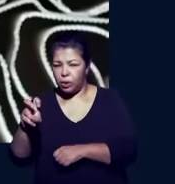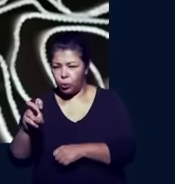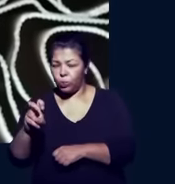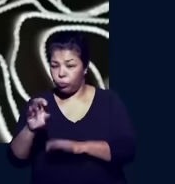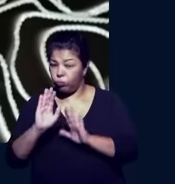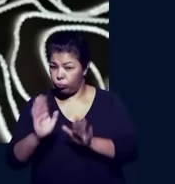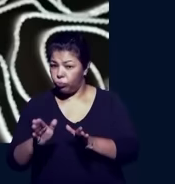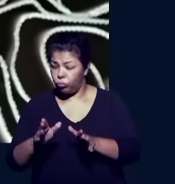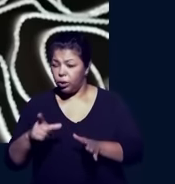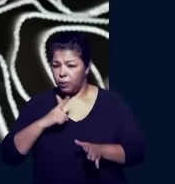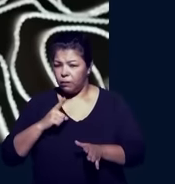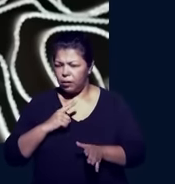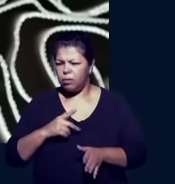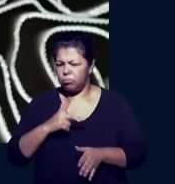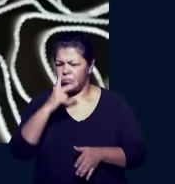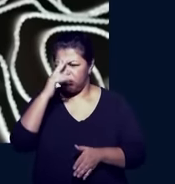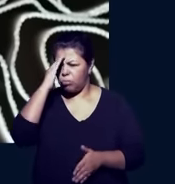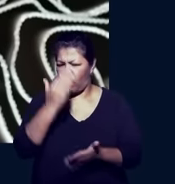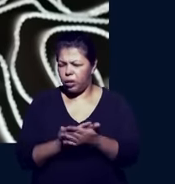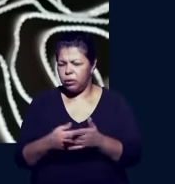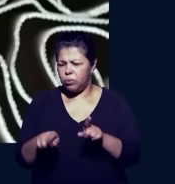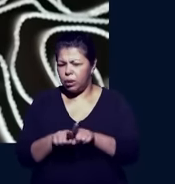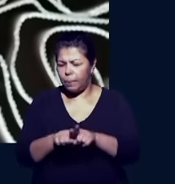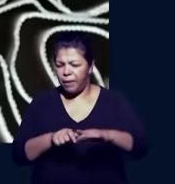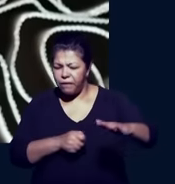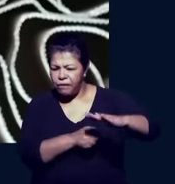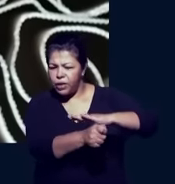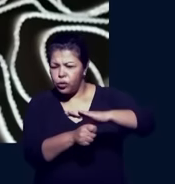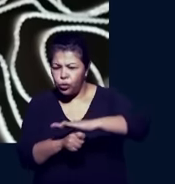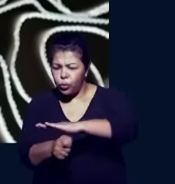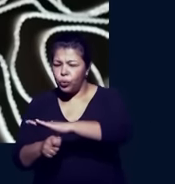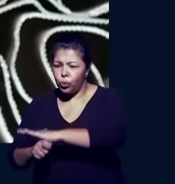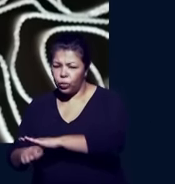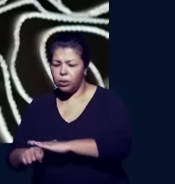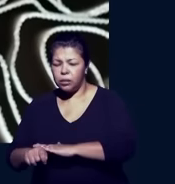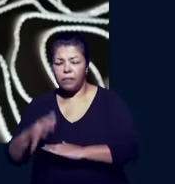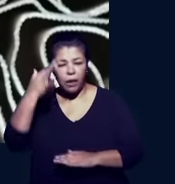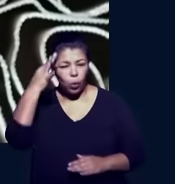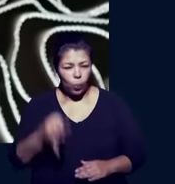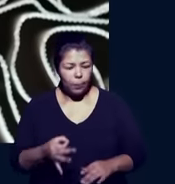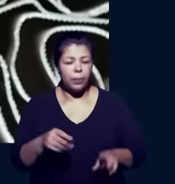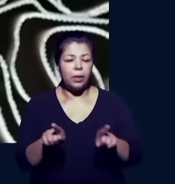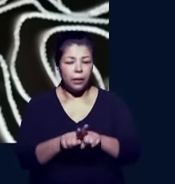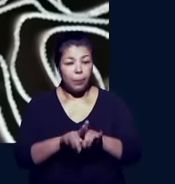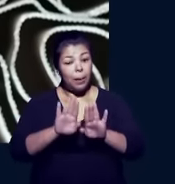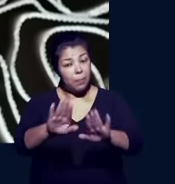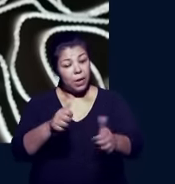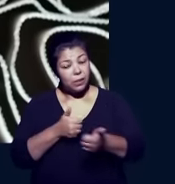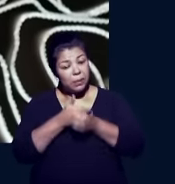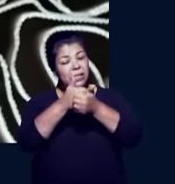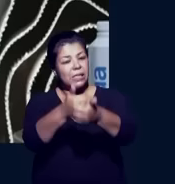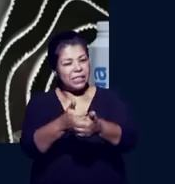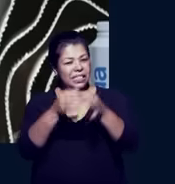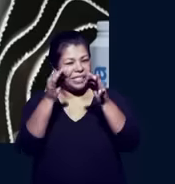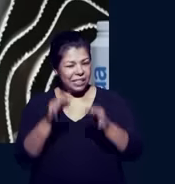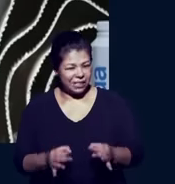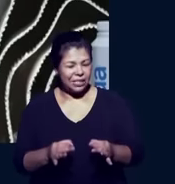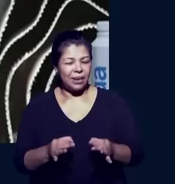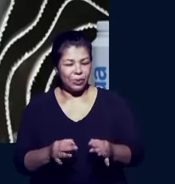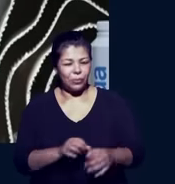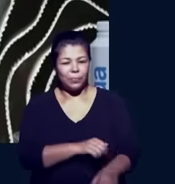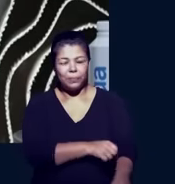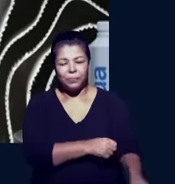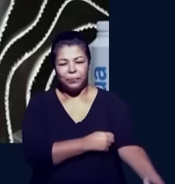inv idores eh internacionais ou locais e vão entender isso daqui desde que a gente Siga essa cartilha acho que um ponto